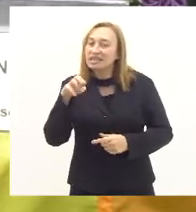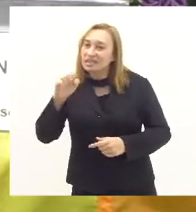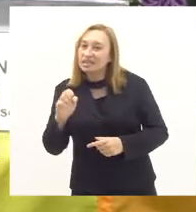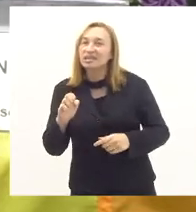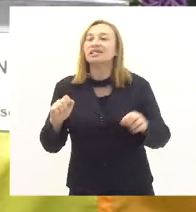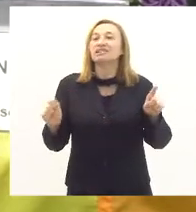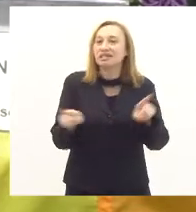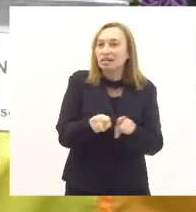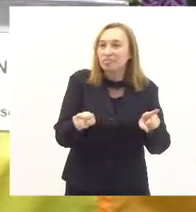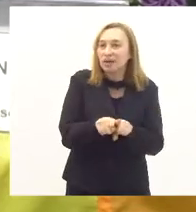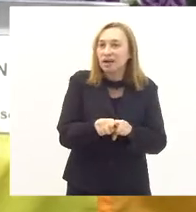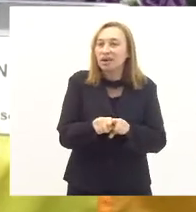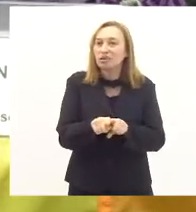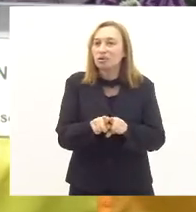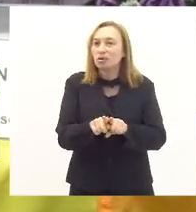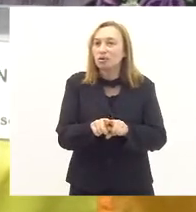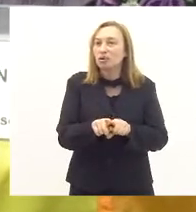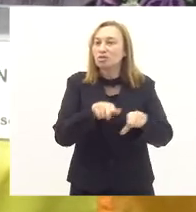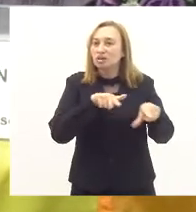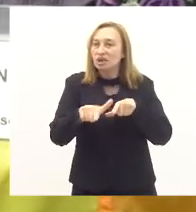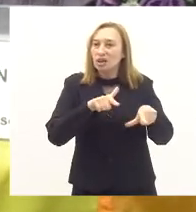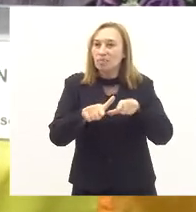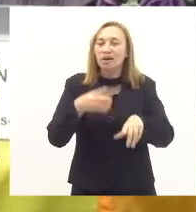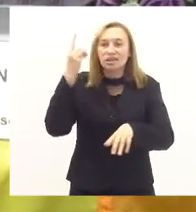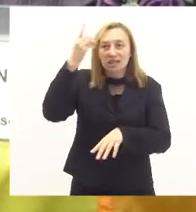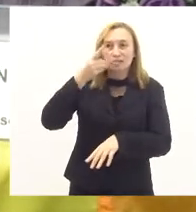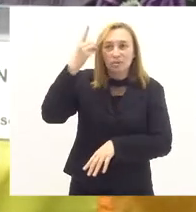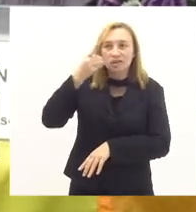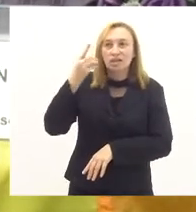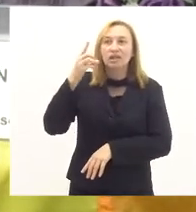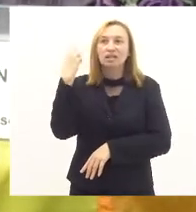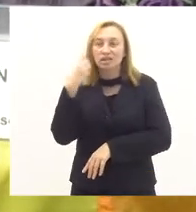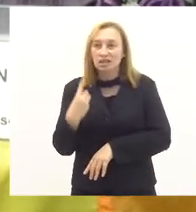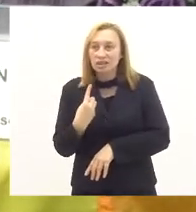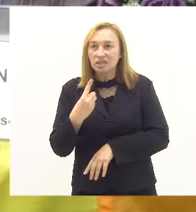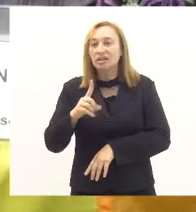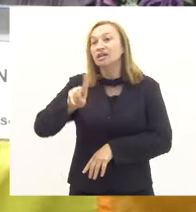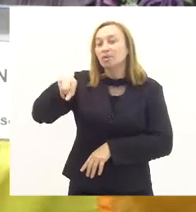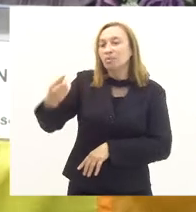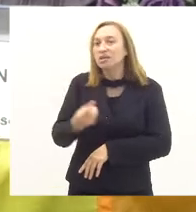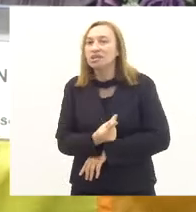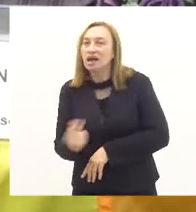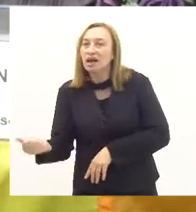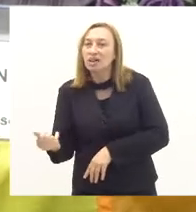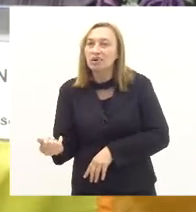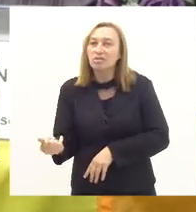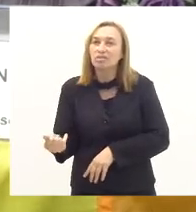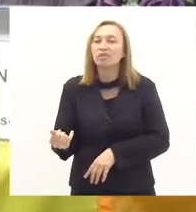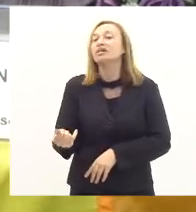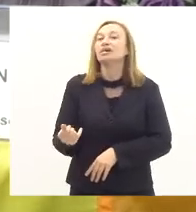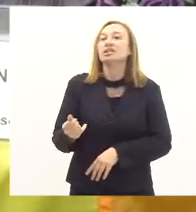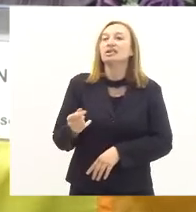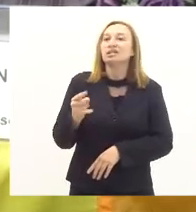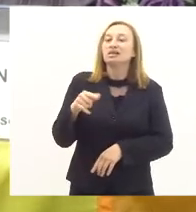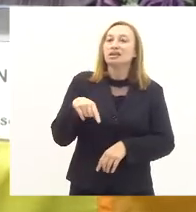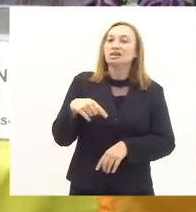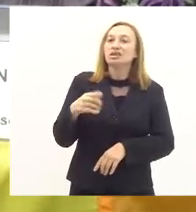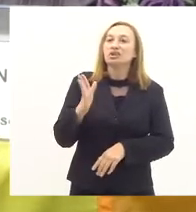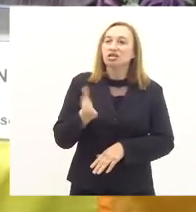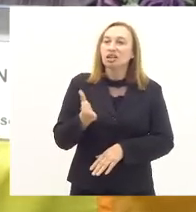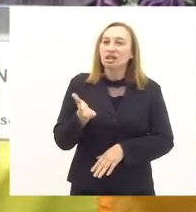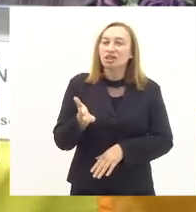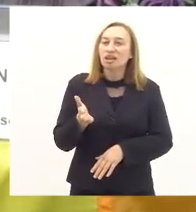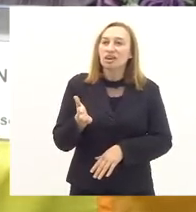atuou no mandato da deputada estadual Dani Monteiro, depois saiu, e recentemente ela estava